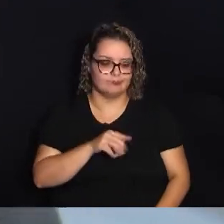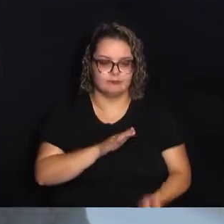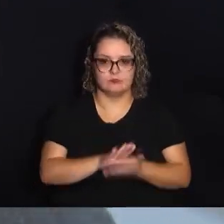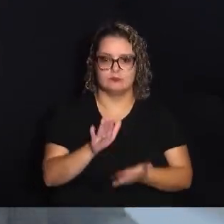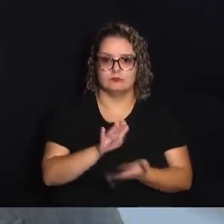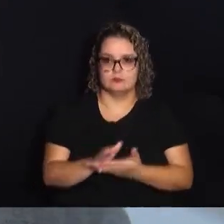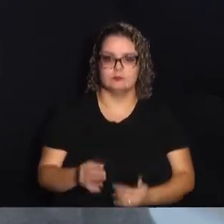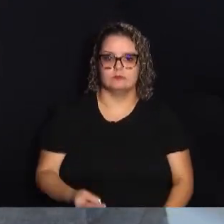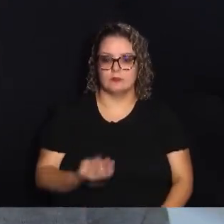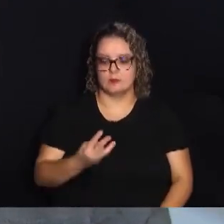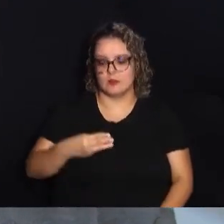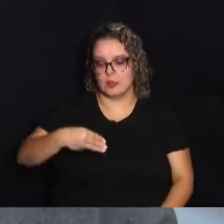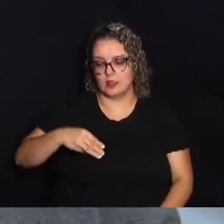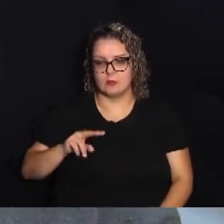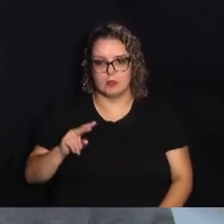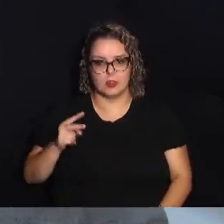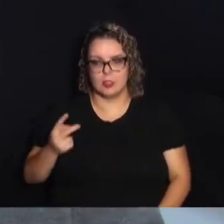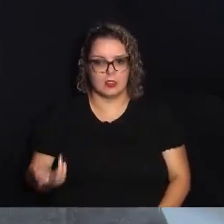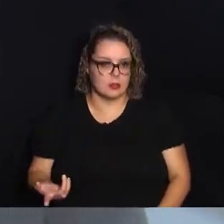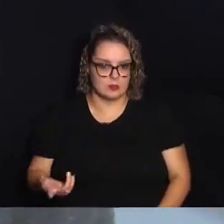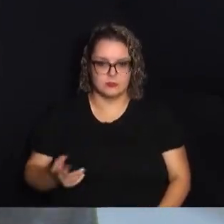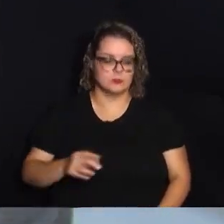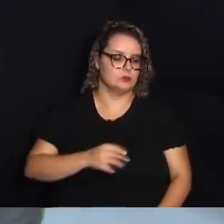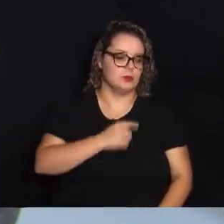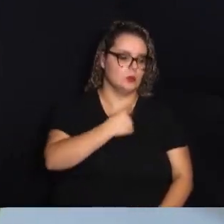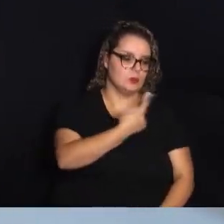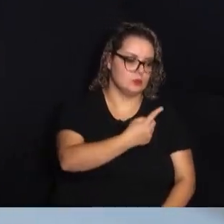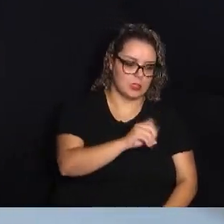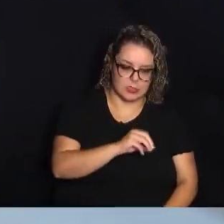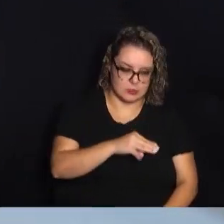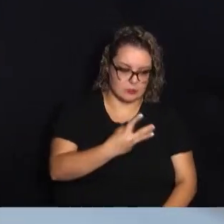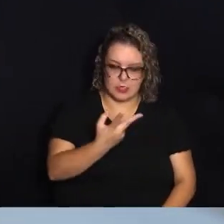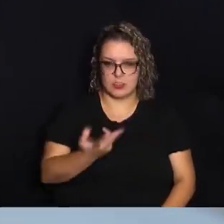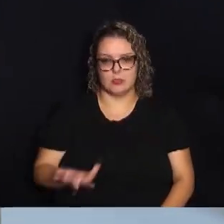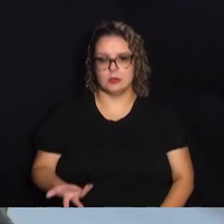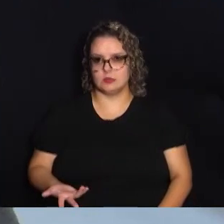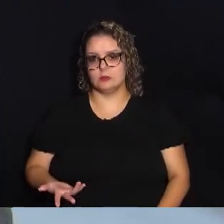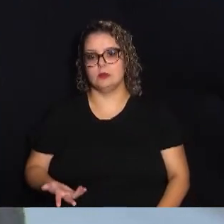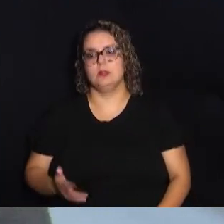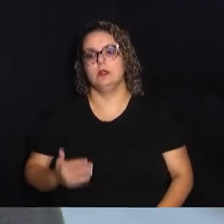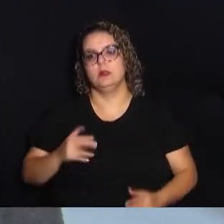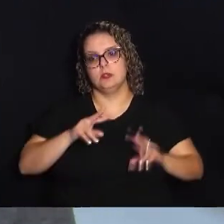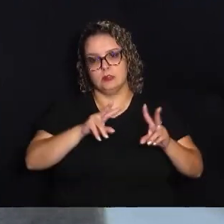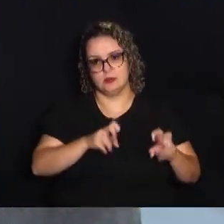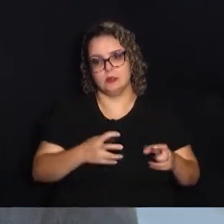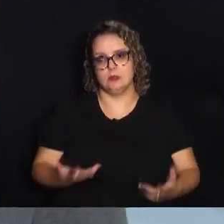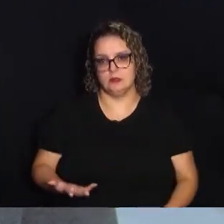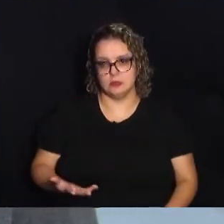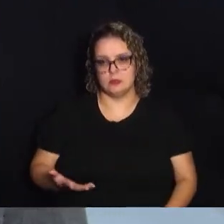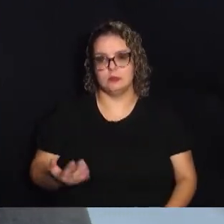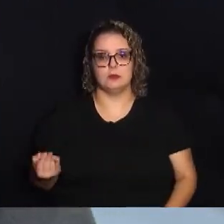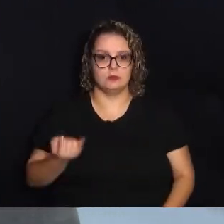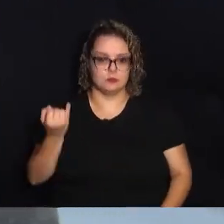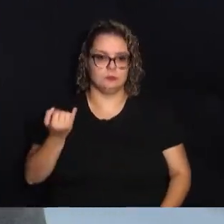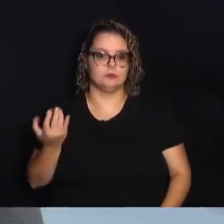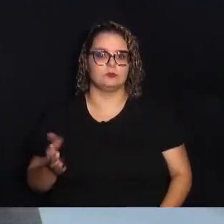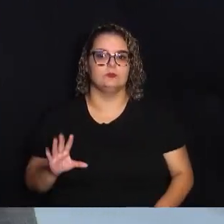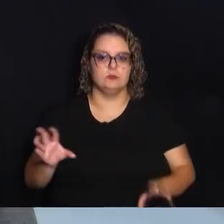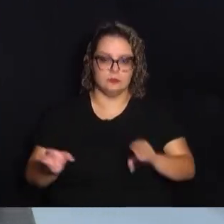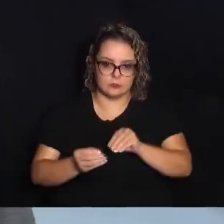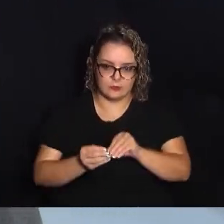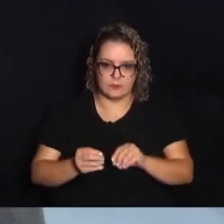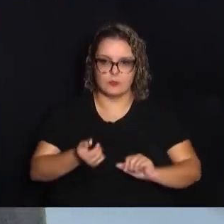falar assim olha Fulano gastou 3 met o outro gastou 10 então foi assim com temas muito